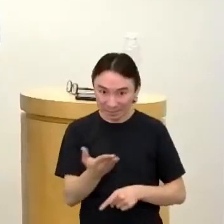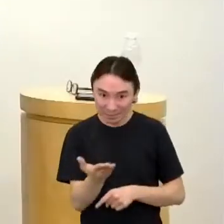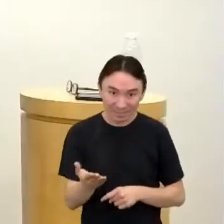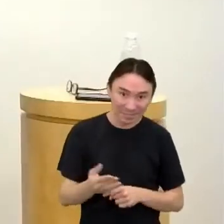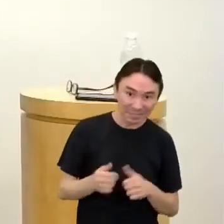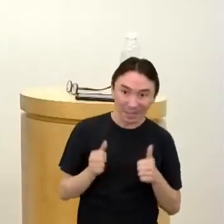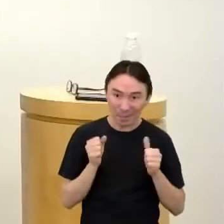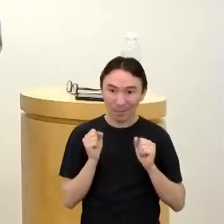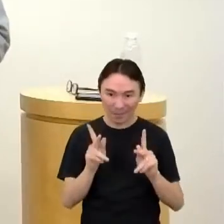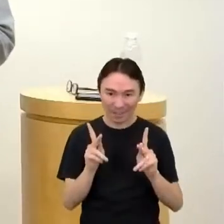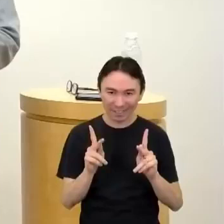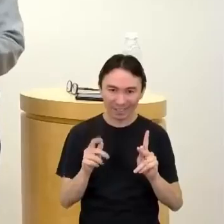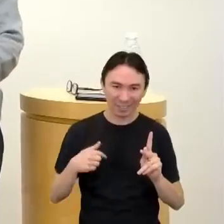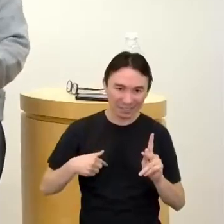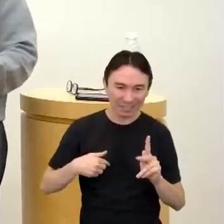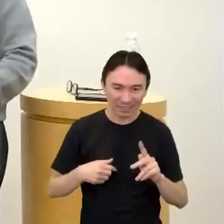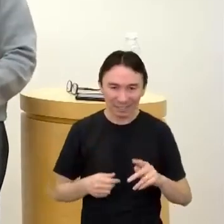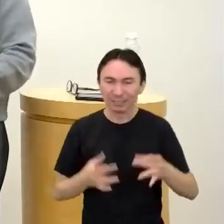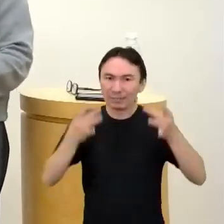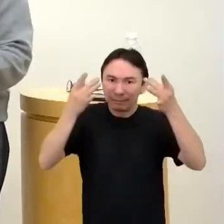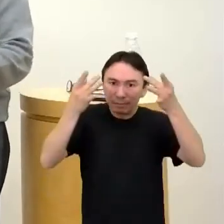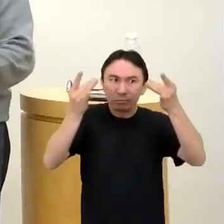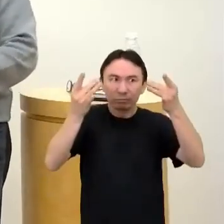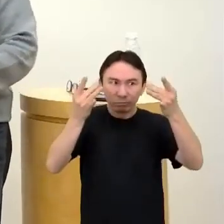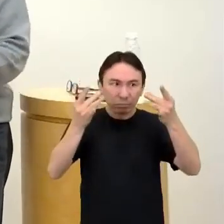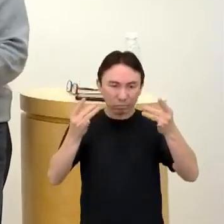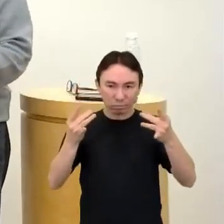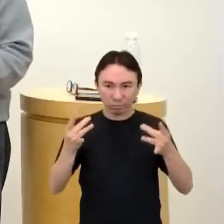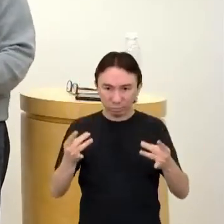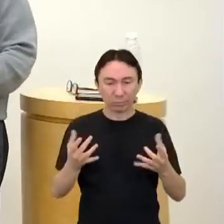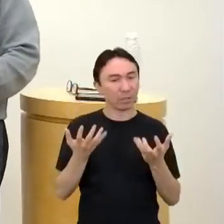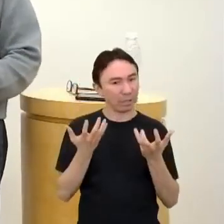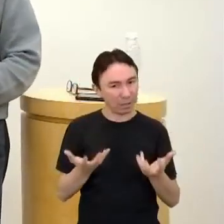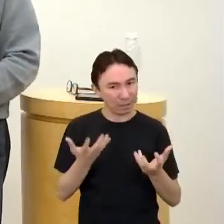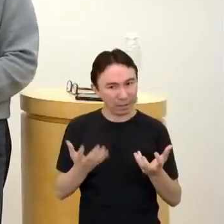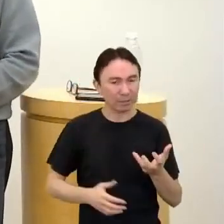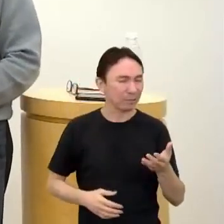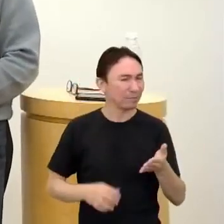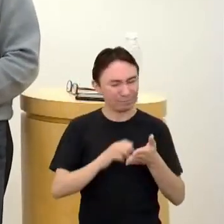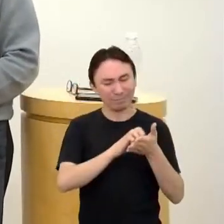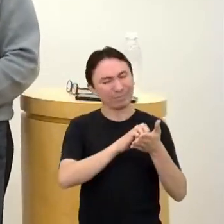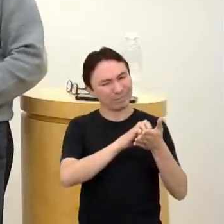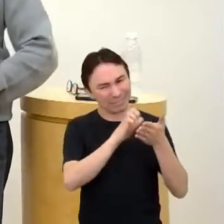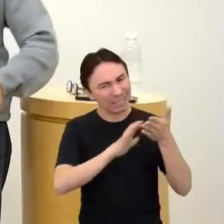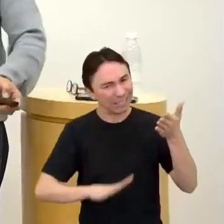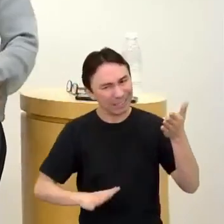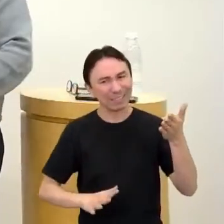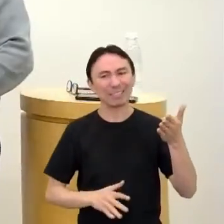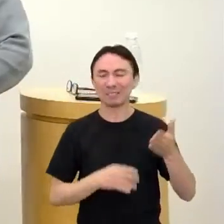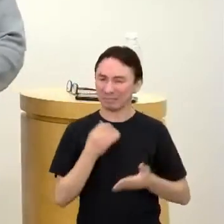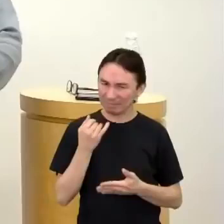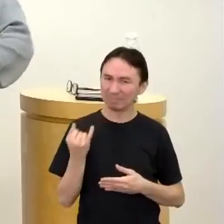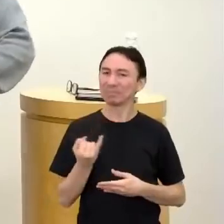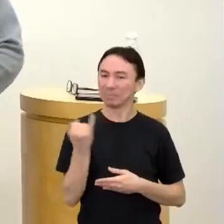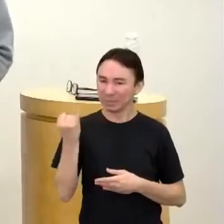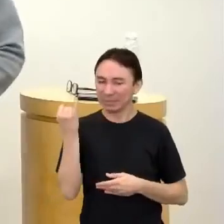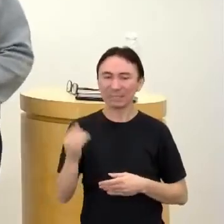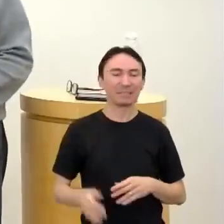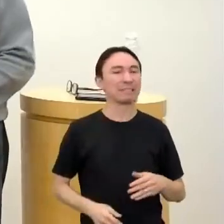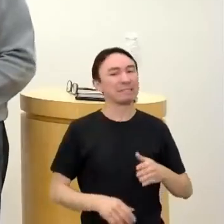gente tenha sido metódico, né, e didático, e é um exercício que vale a pena você trabalhar e dá para, né,